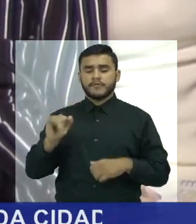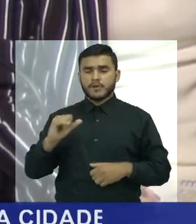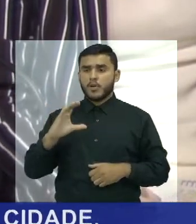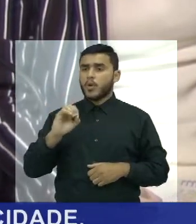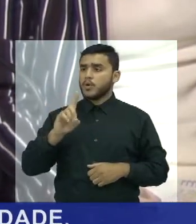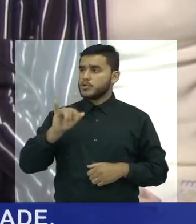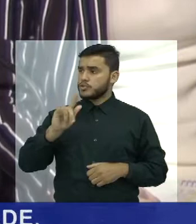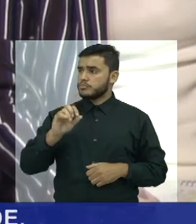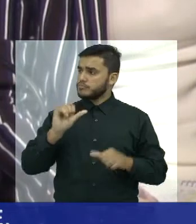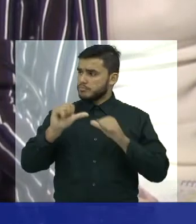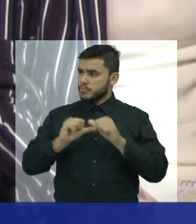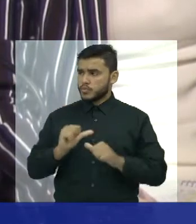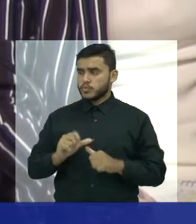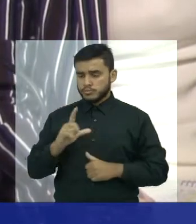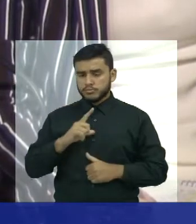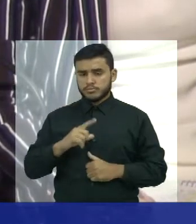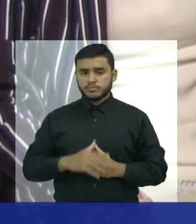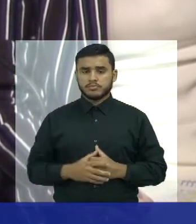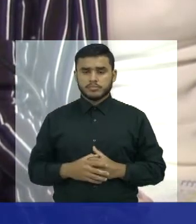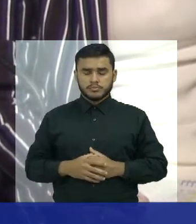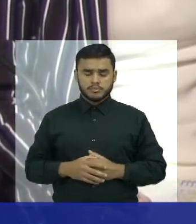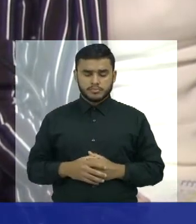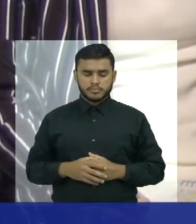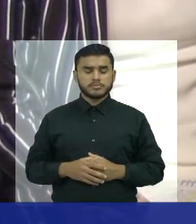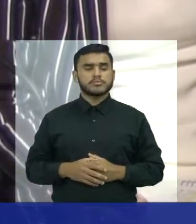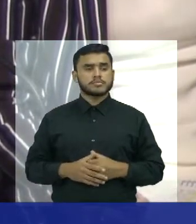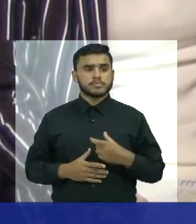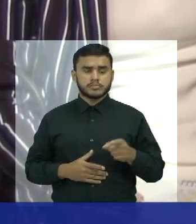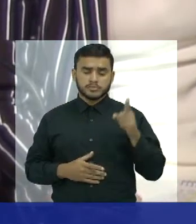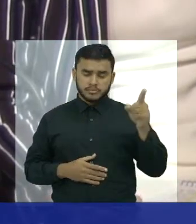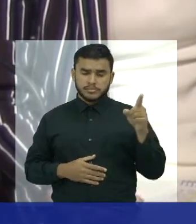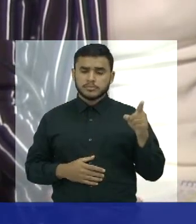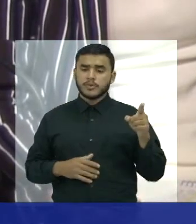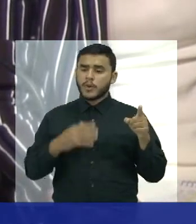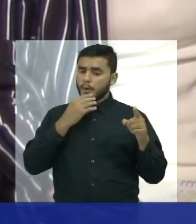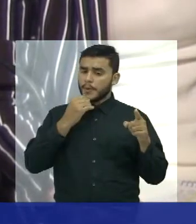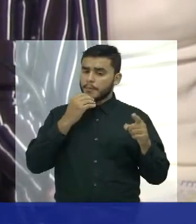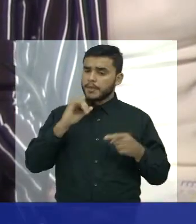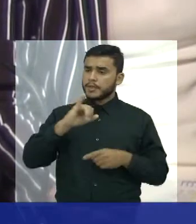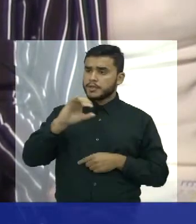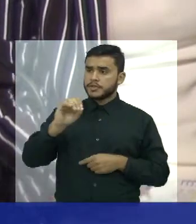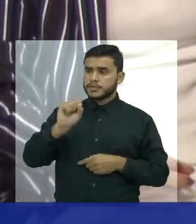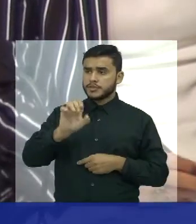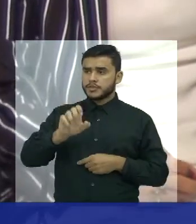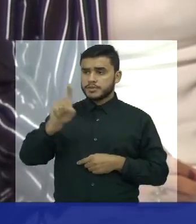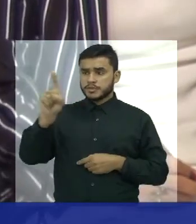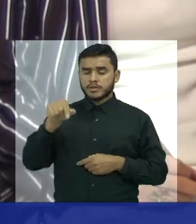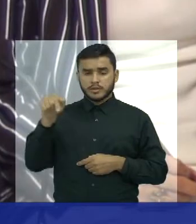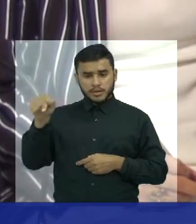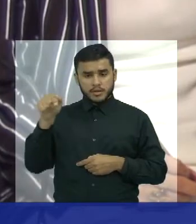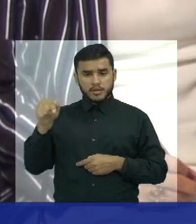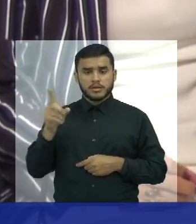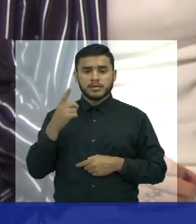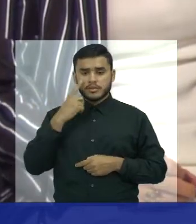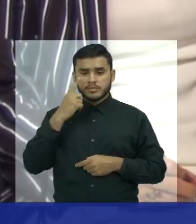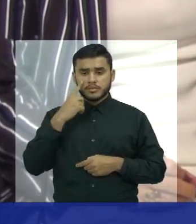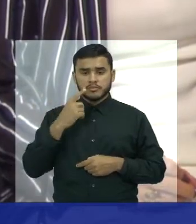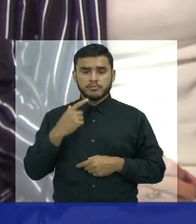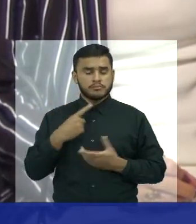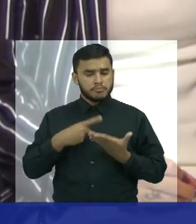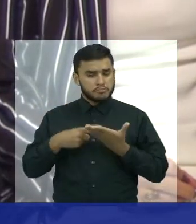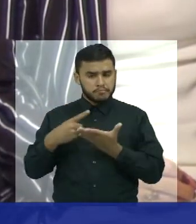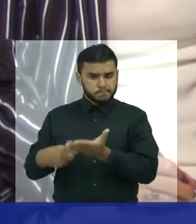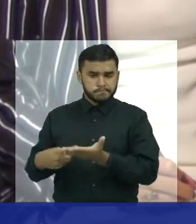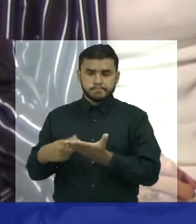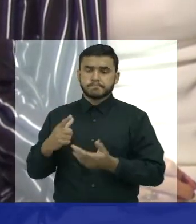Sobre a fala do Dr. José Milton, do Sinep, nós temos acordo sobre tudo. De